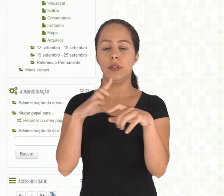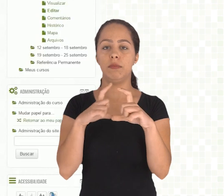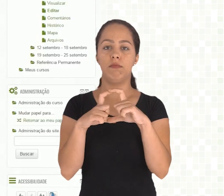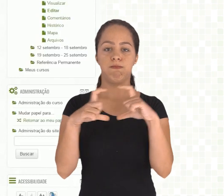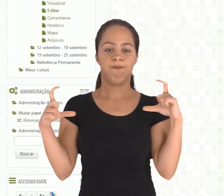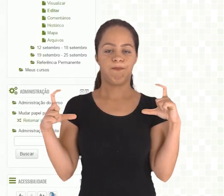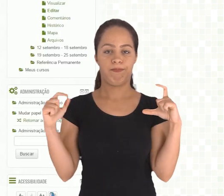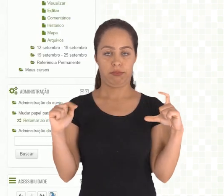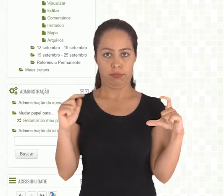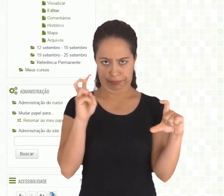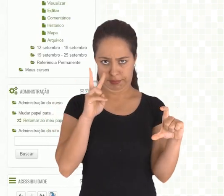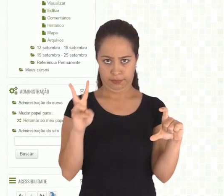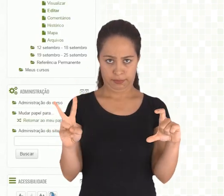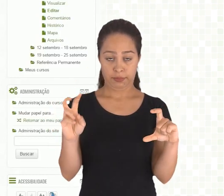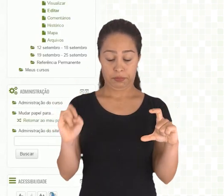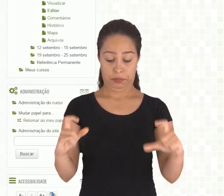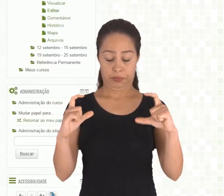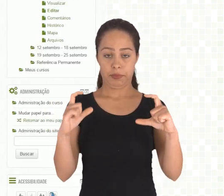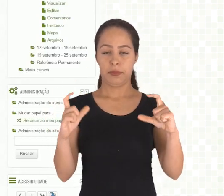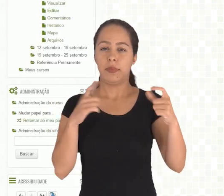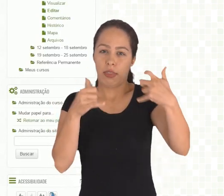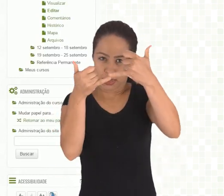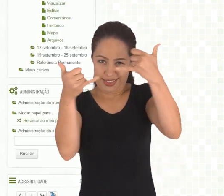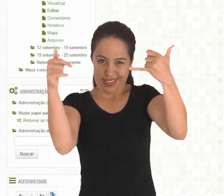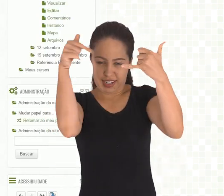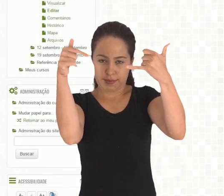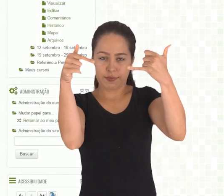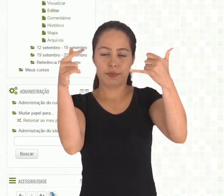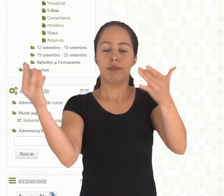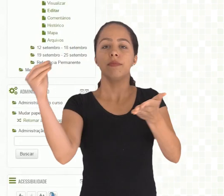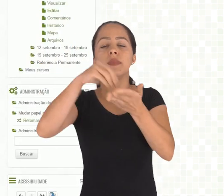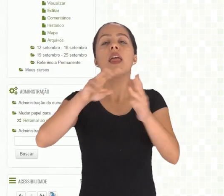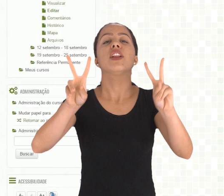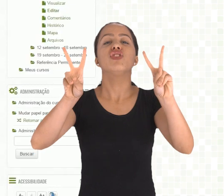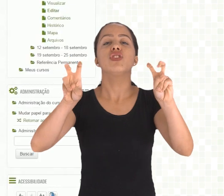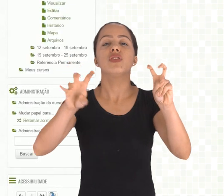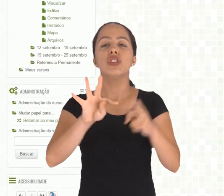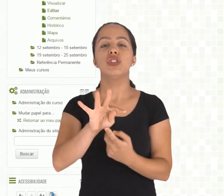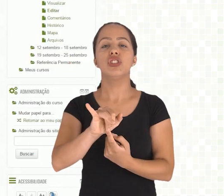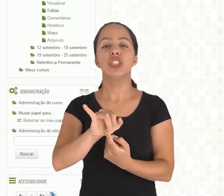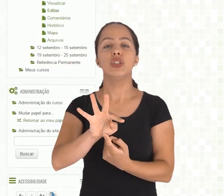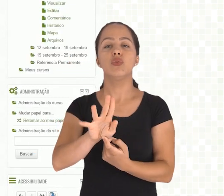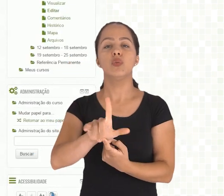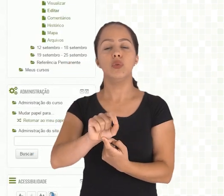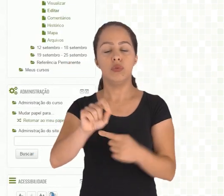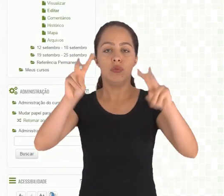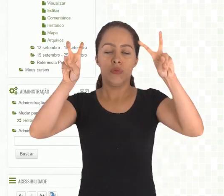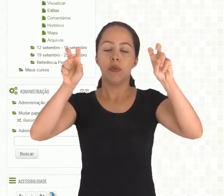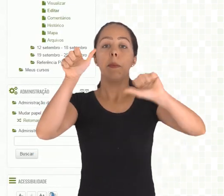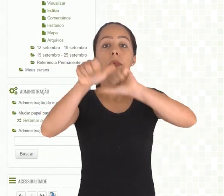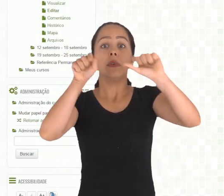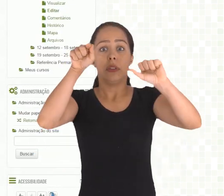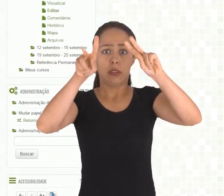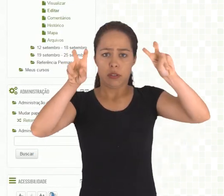bem aqui ó parágrafo como qualquer outra parte está vendo se você vem aqui clica nessa linha e coloca como um título